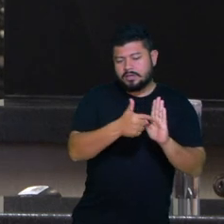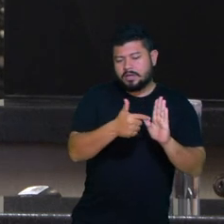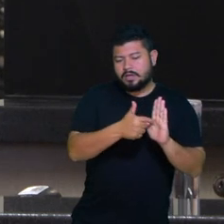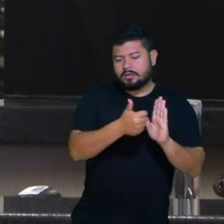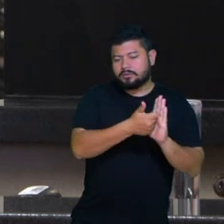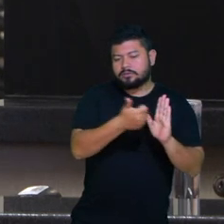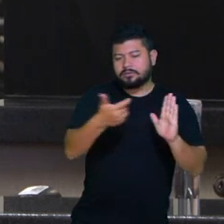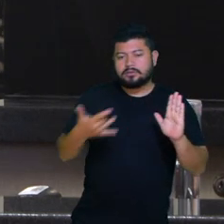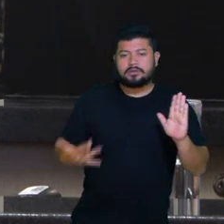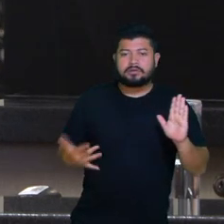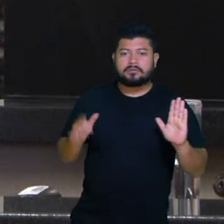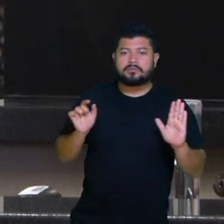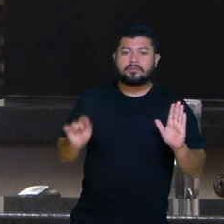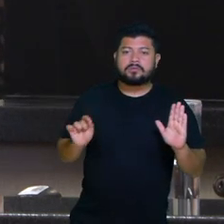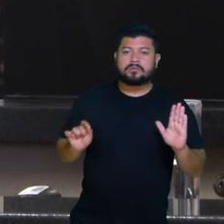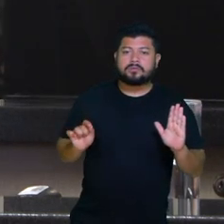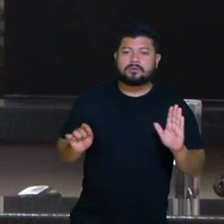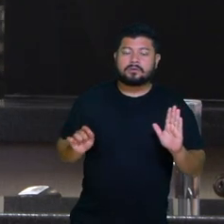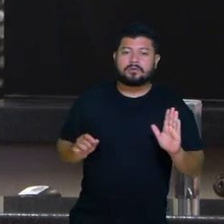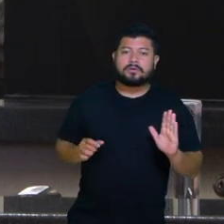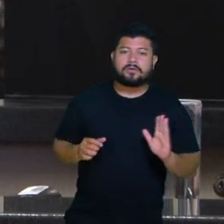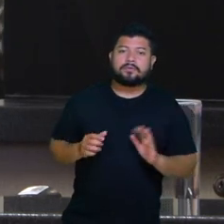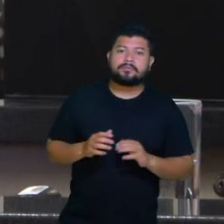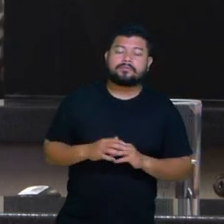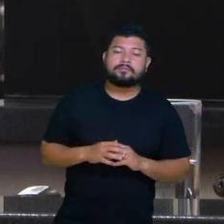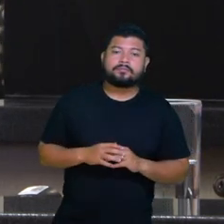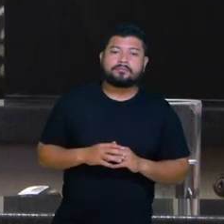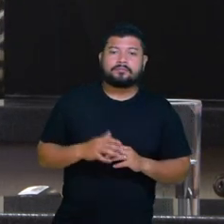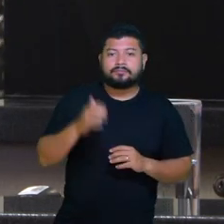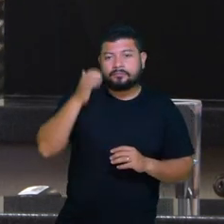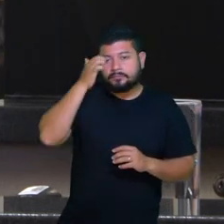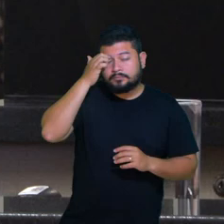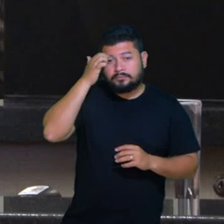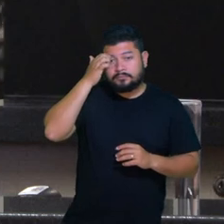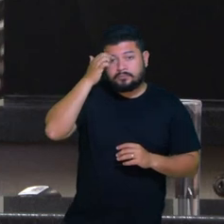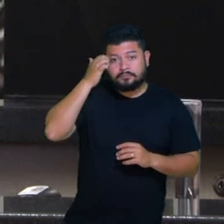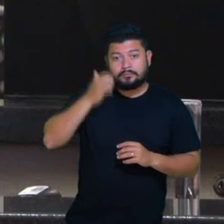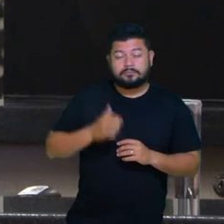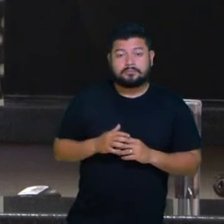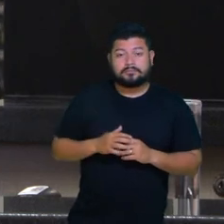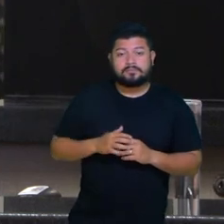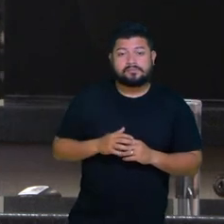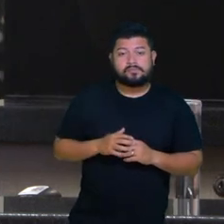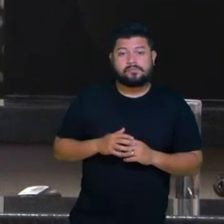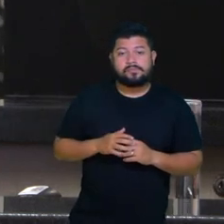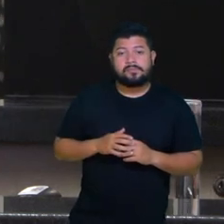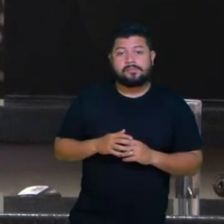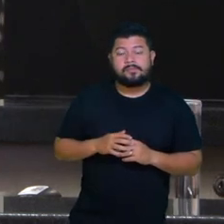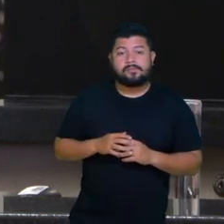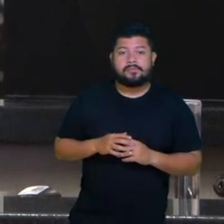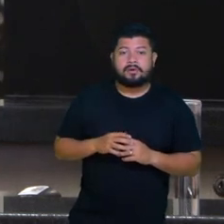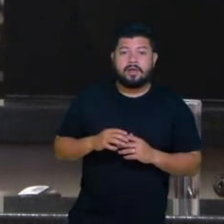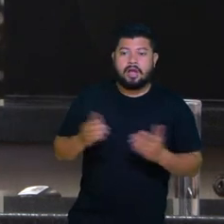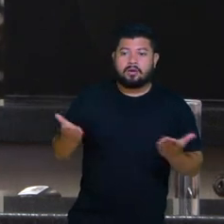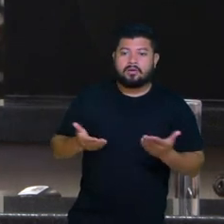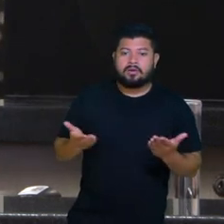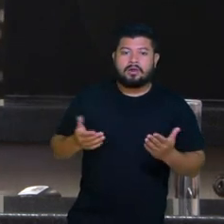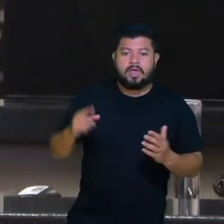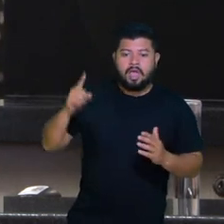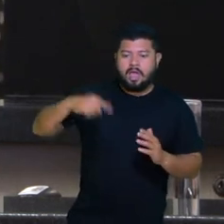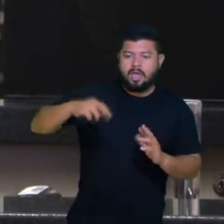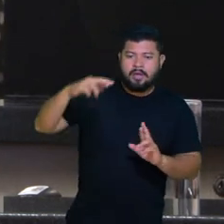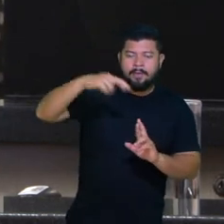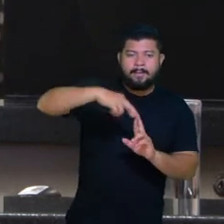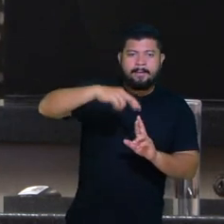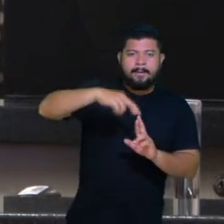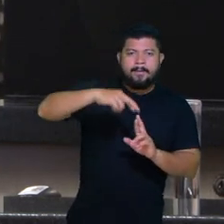eh eh que ela nos eh se torna um referencial paraa